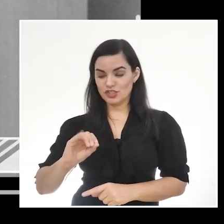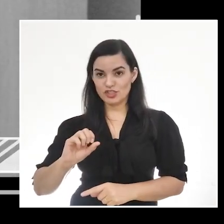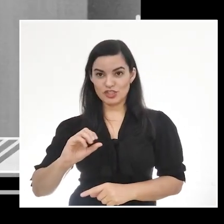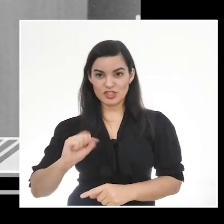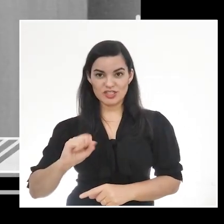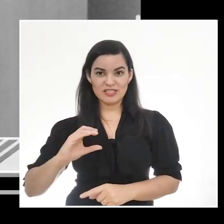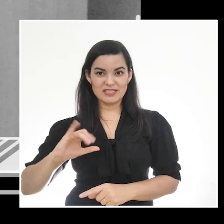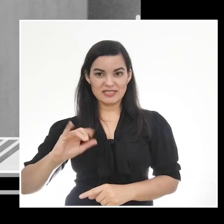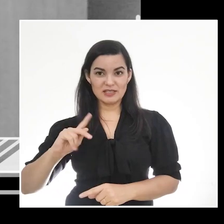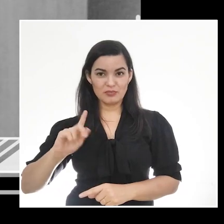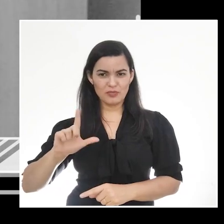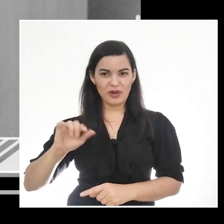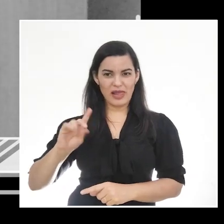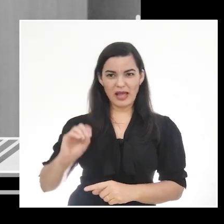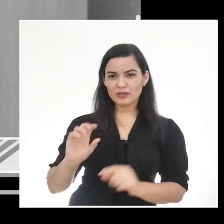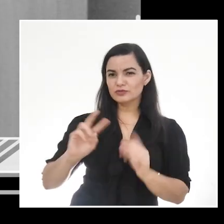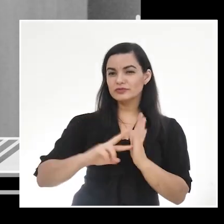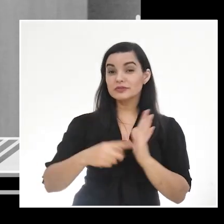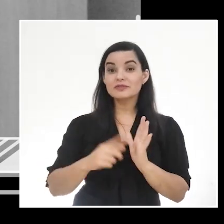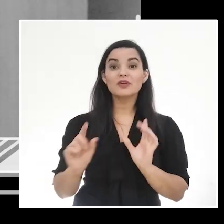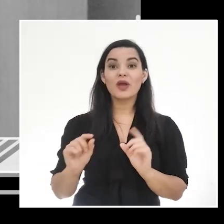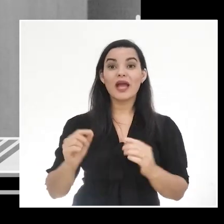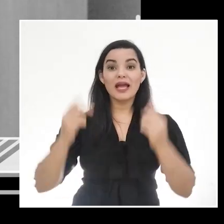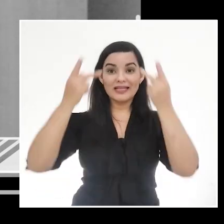disse que é o seguinte, está na própria palavra: